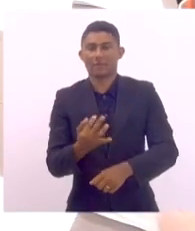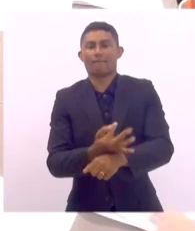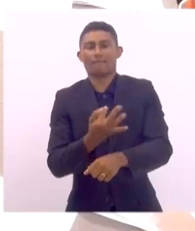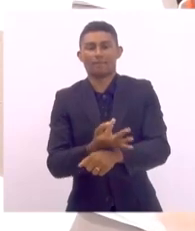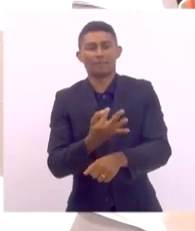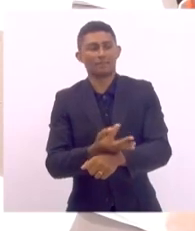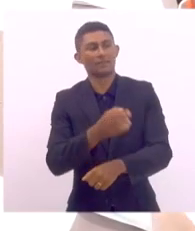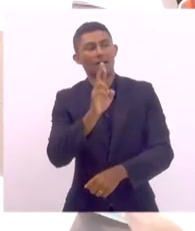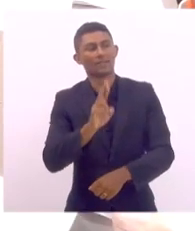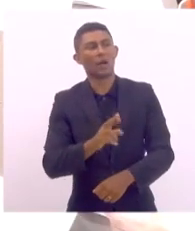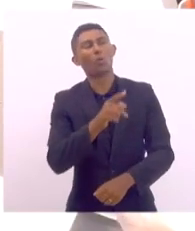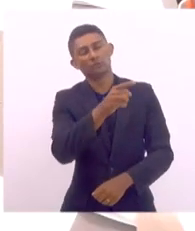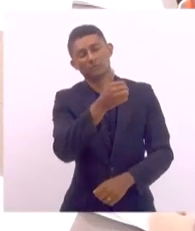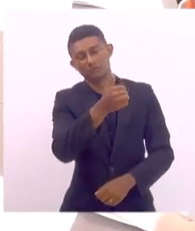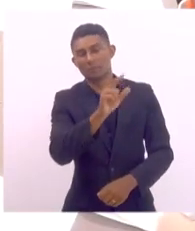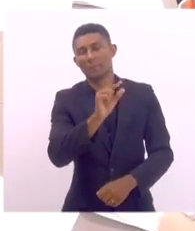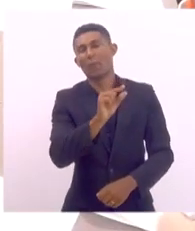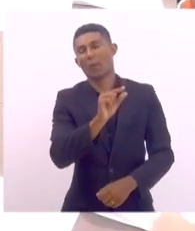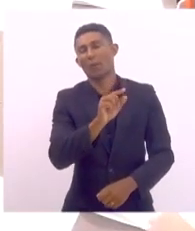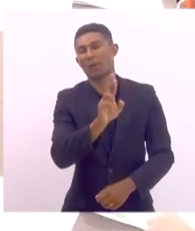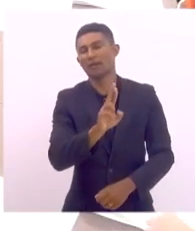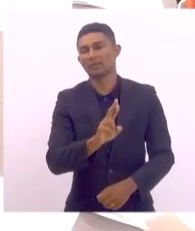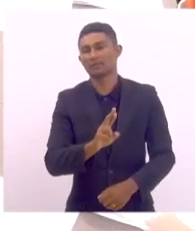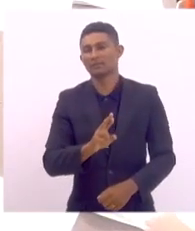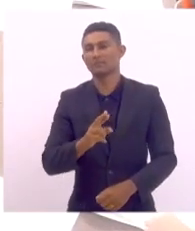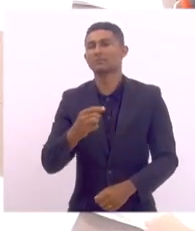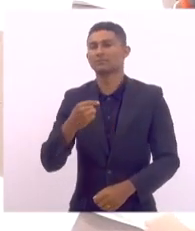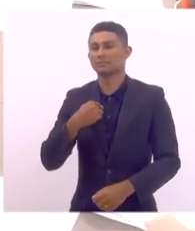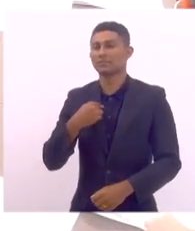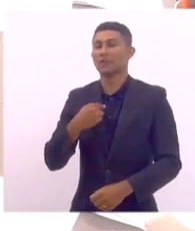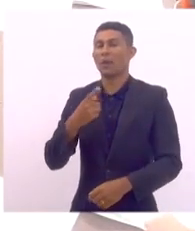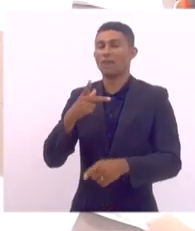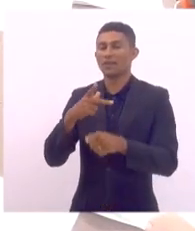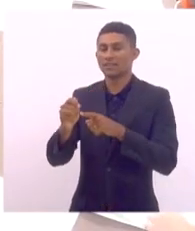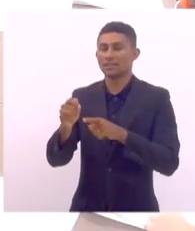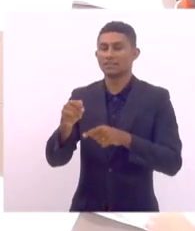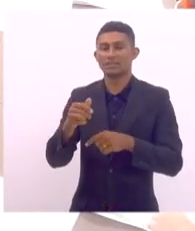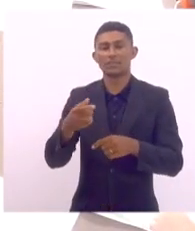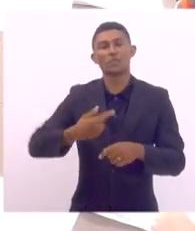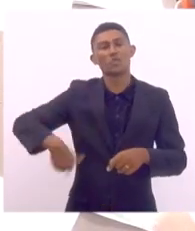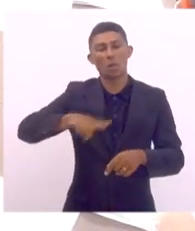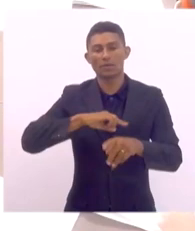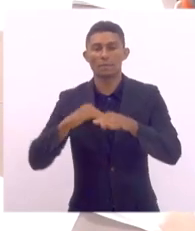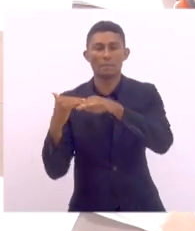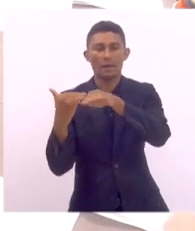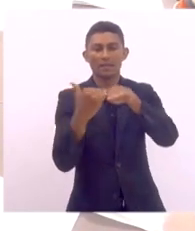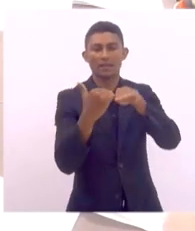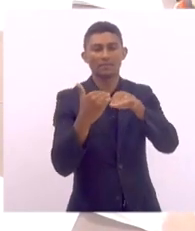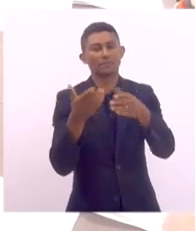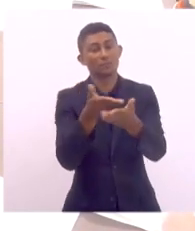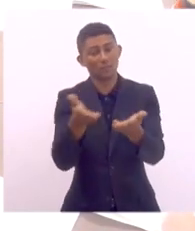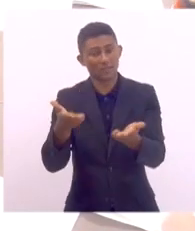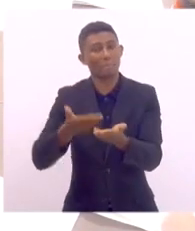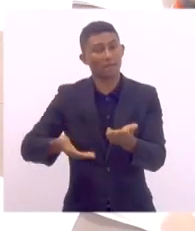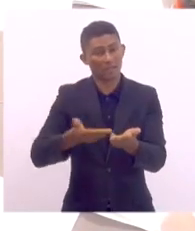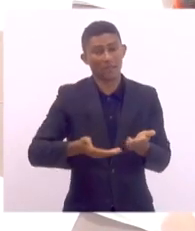tem razão, mas pouquíssima. Eu ganhei, nós empatamos e vocês perderam. Tem muita gente assim